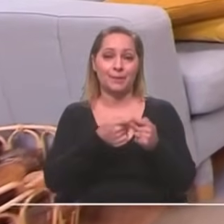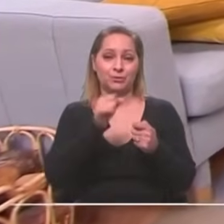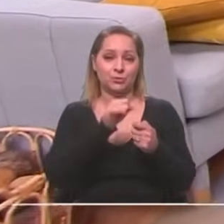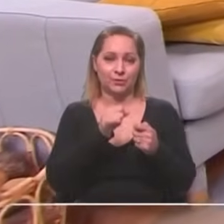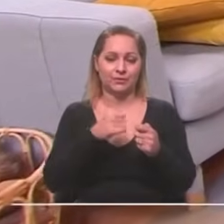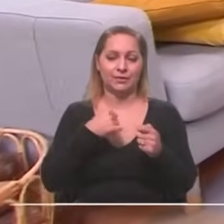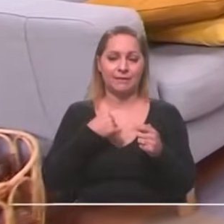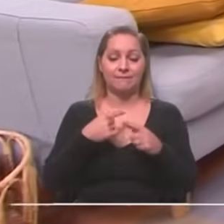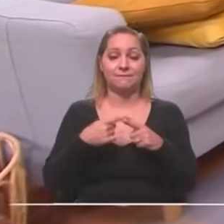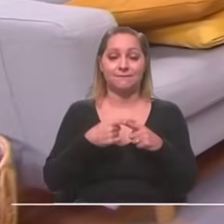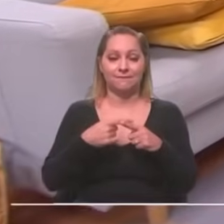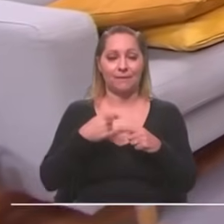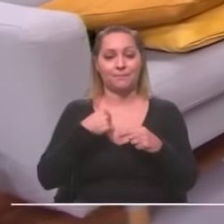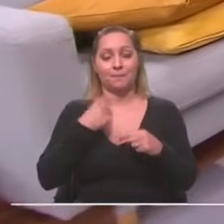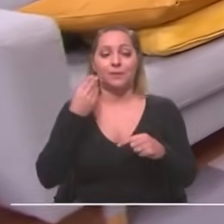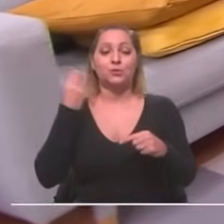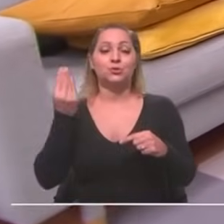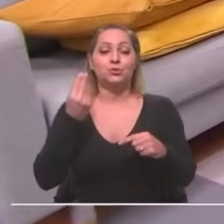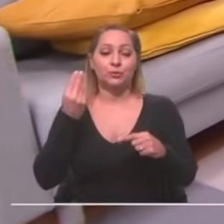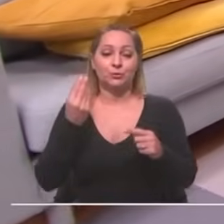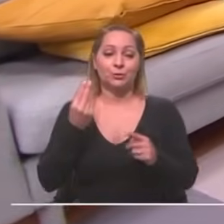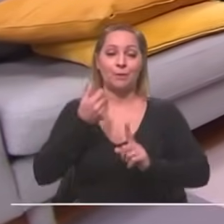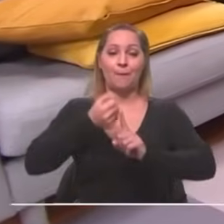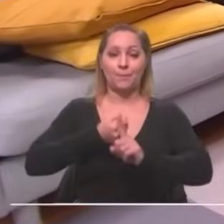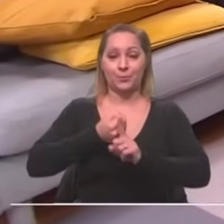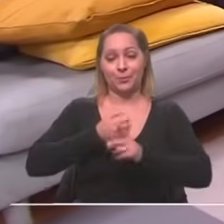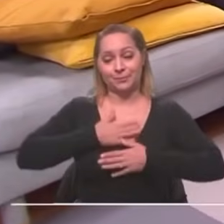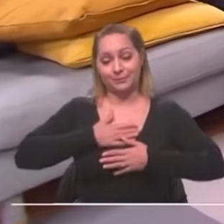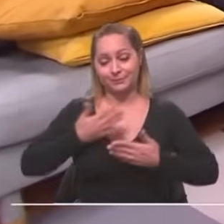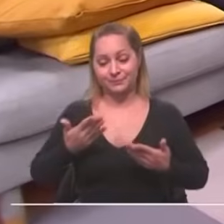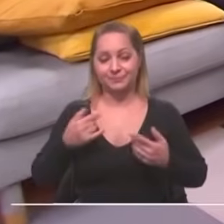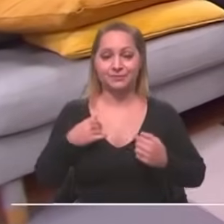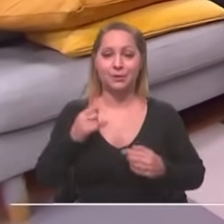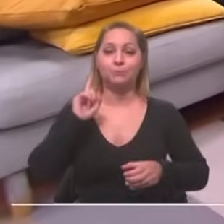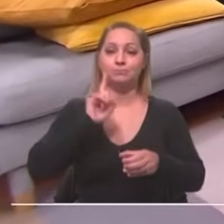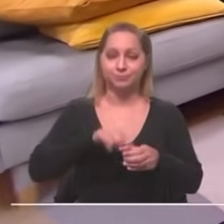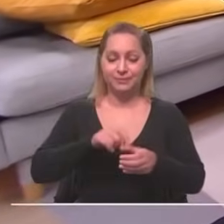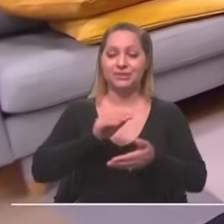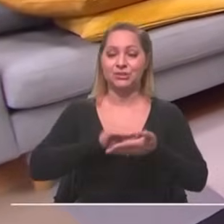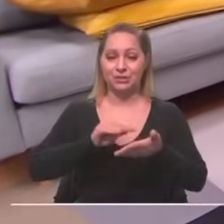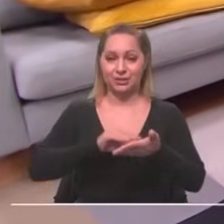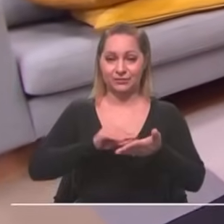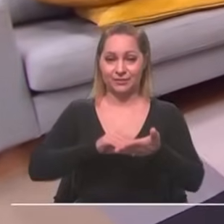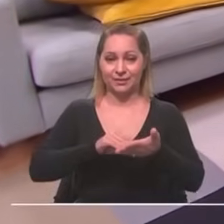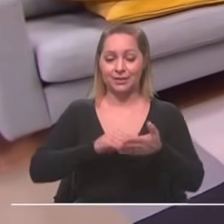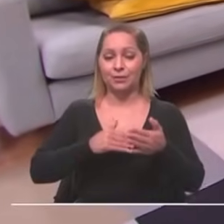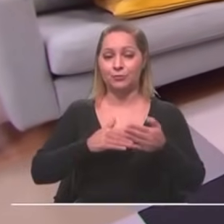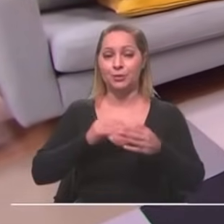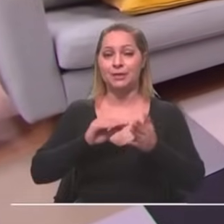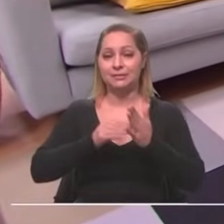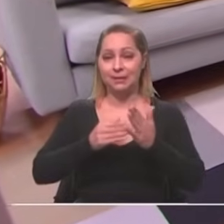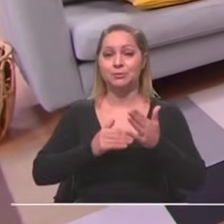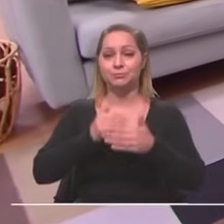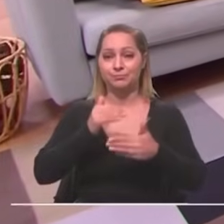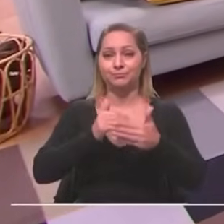aliciante. E a juventude, os desafios são próprios da juventude, e alistei-me, inscrevi-me e fui ultrapassando as provas, isto